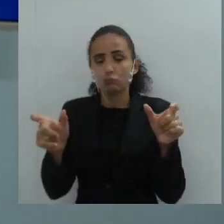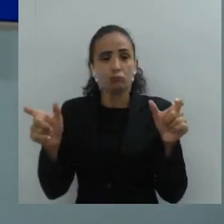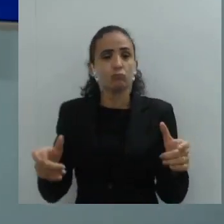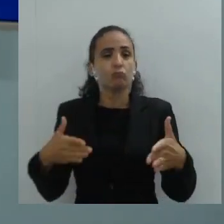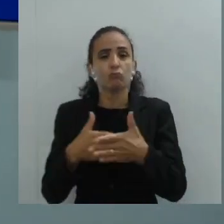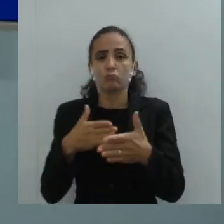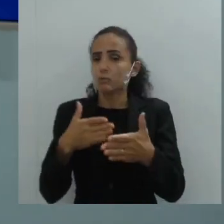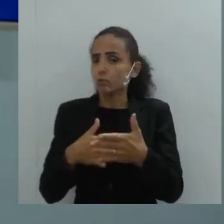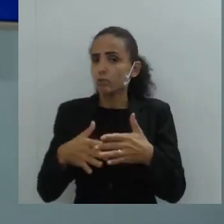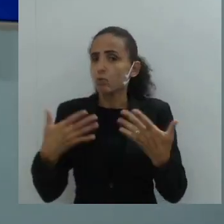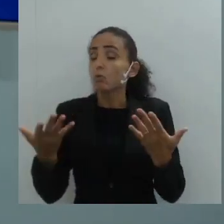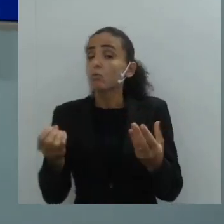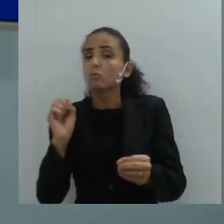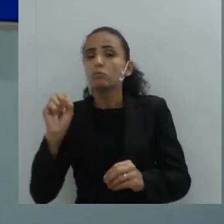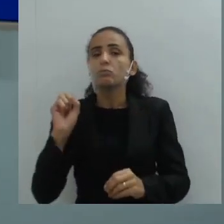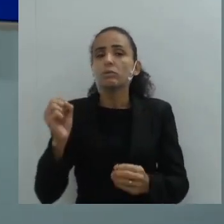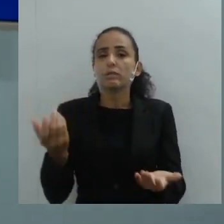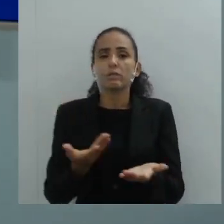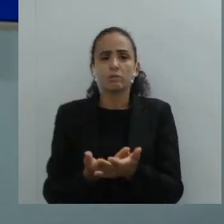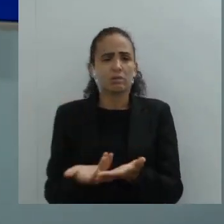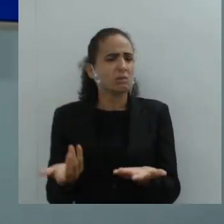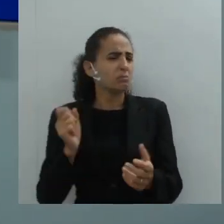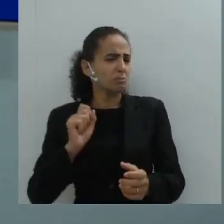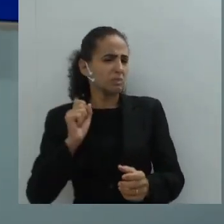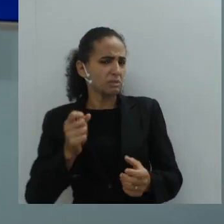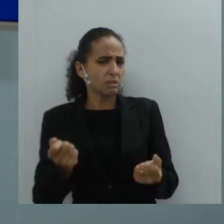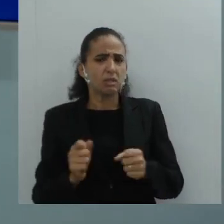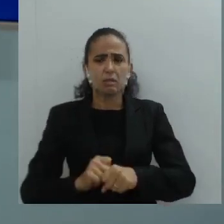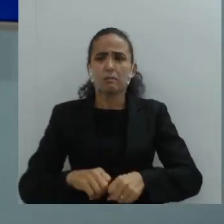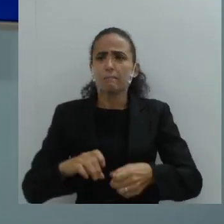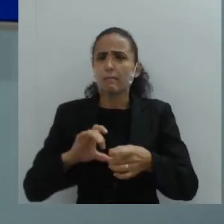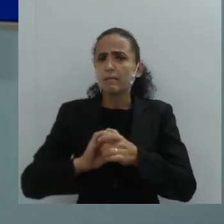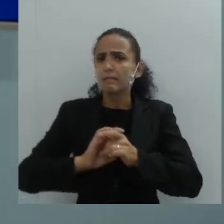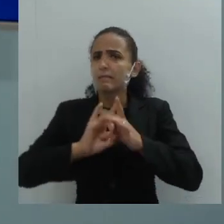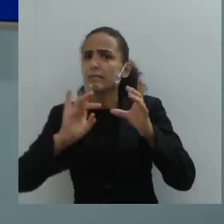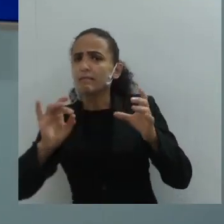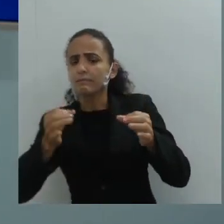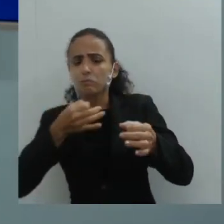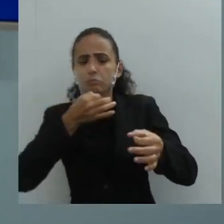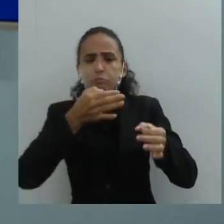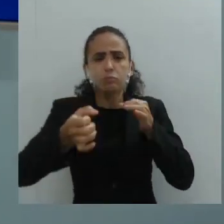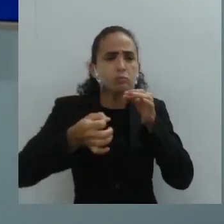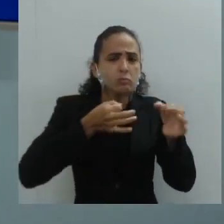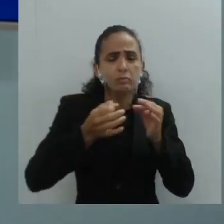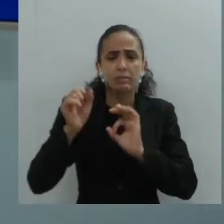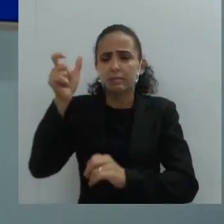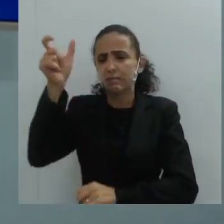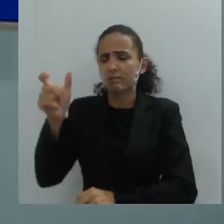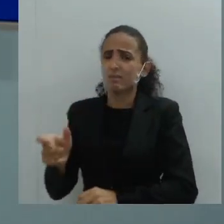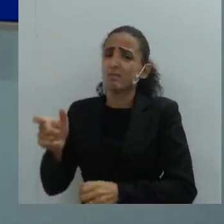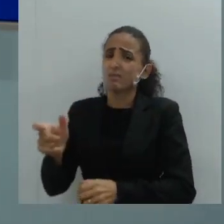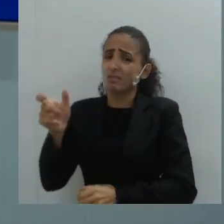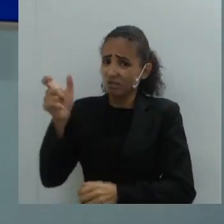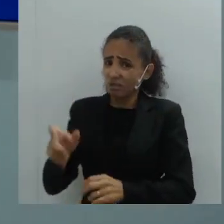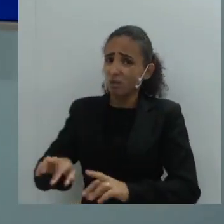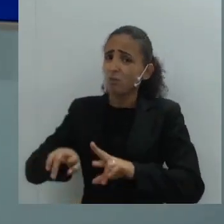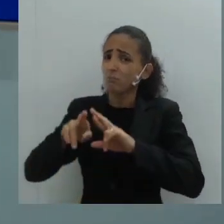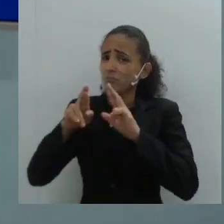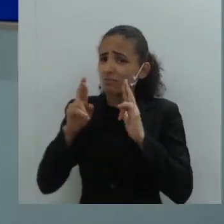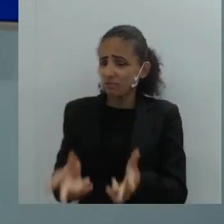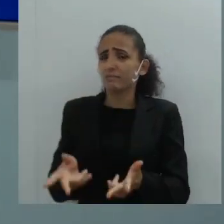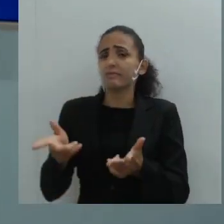de ódio. A questão entre eu poder expressar a minha ideia e o discurso, muitas vezes, de